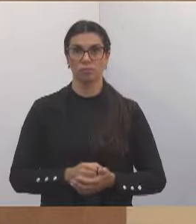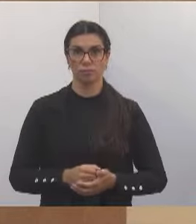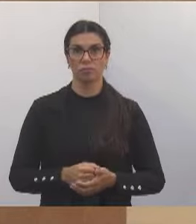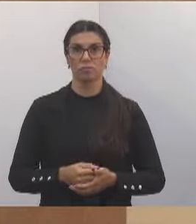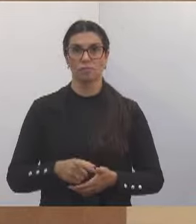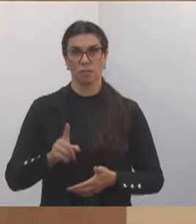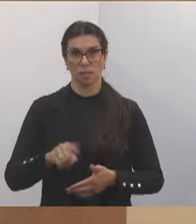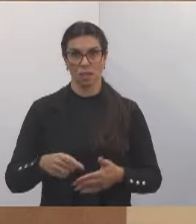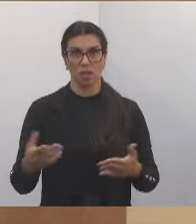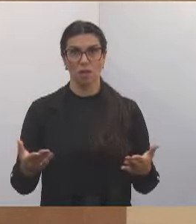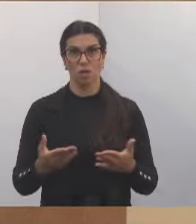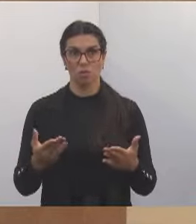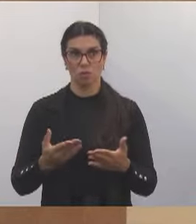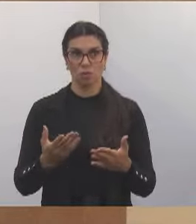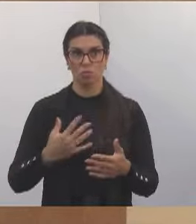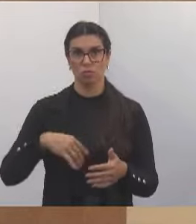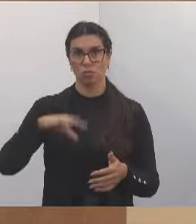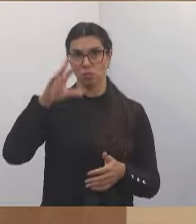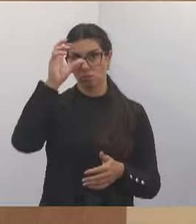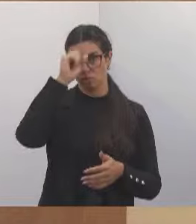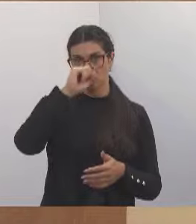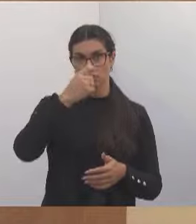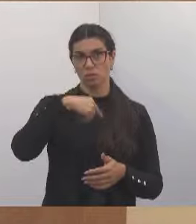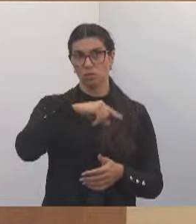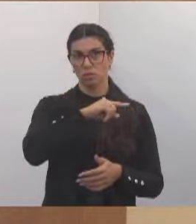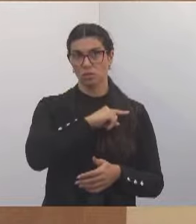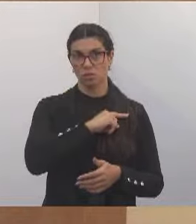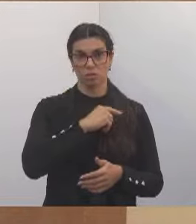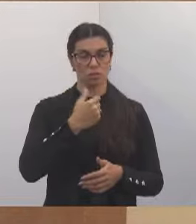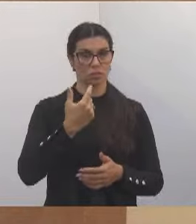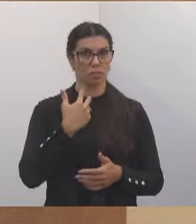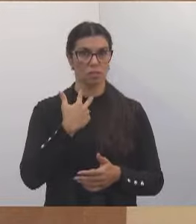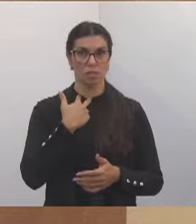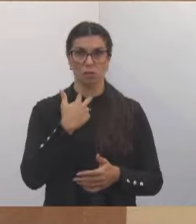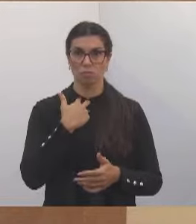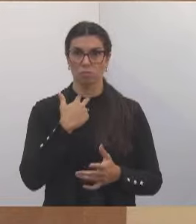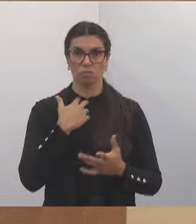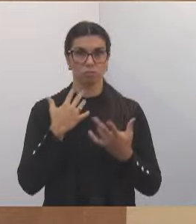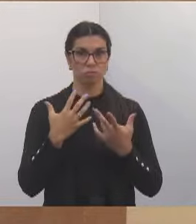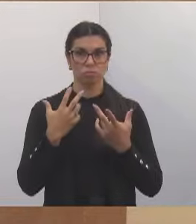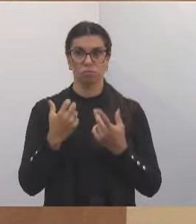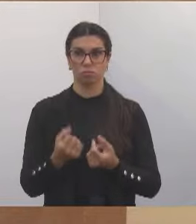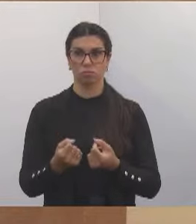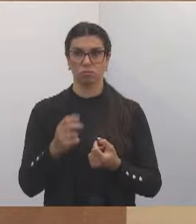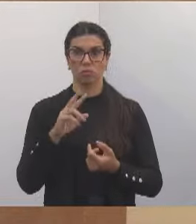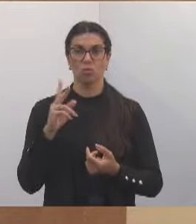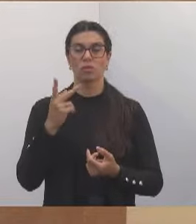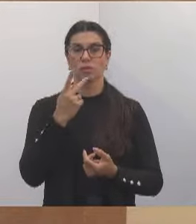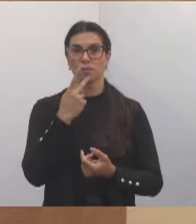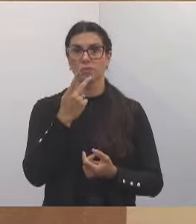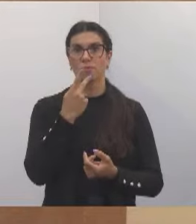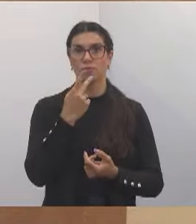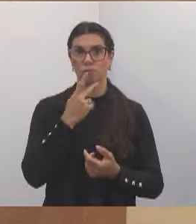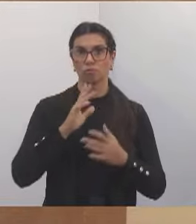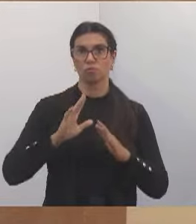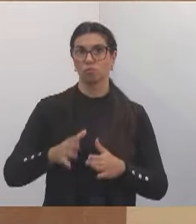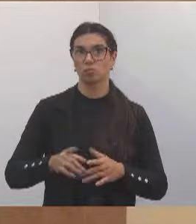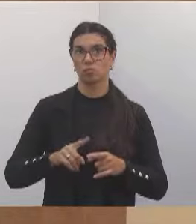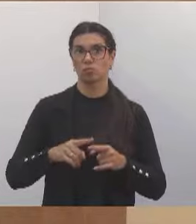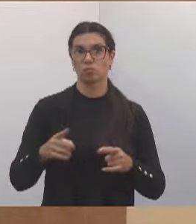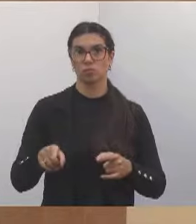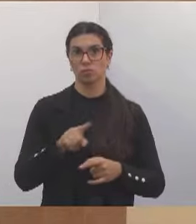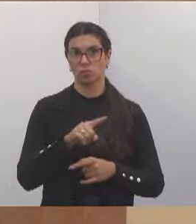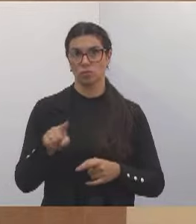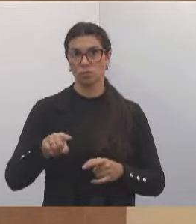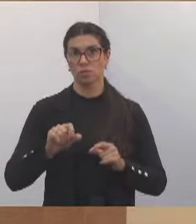águas para a gente aqui hoje. É inaceitável, como diz o nosso vereador Hernani ali. Então, gente, denuncia. Vocês